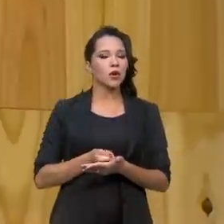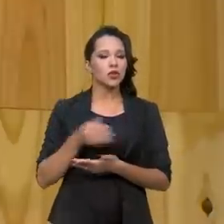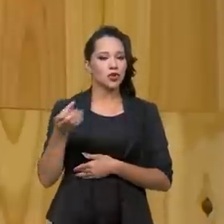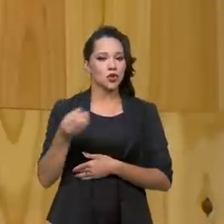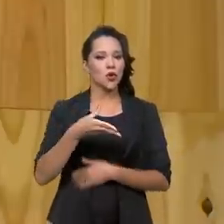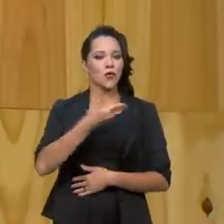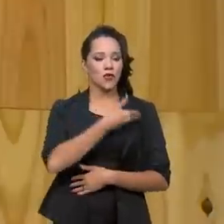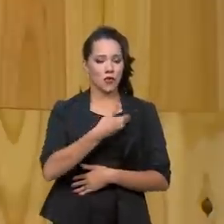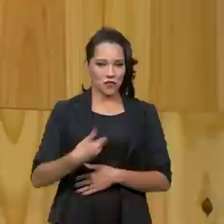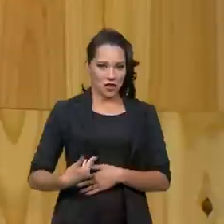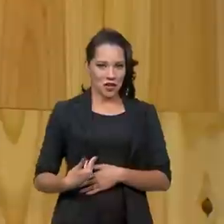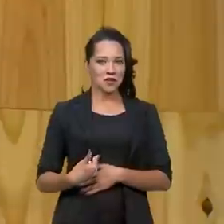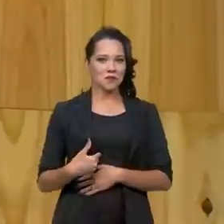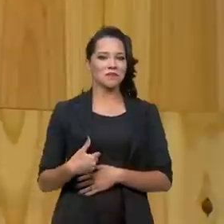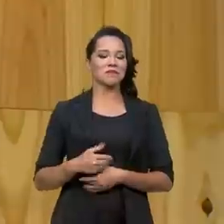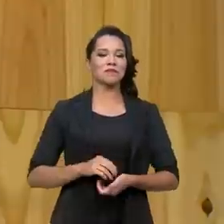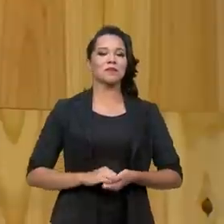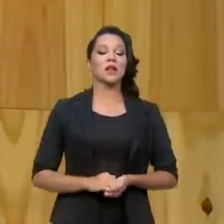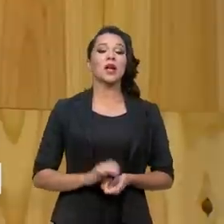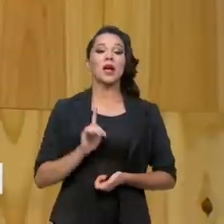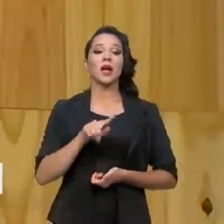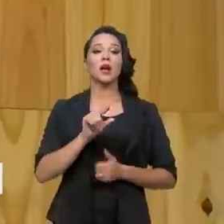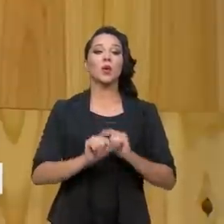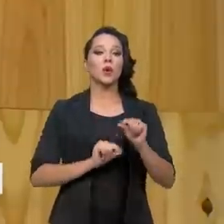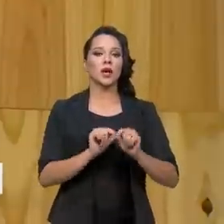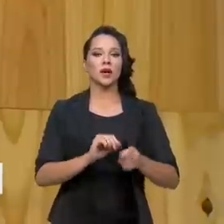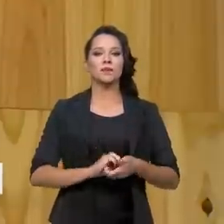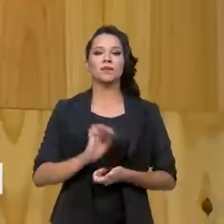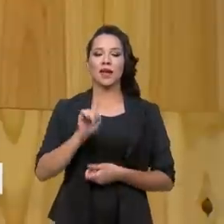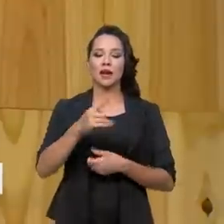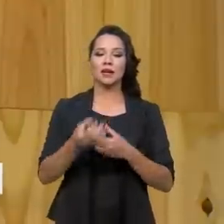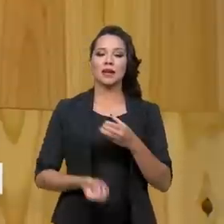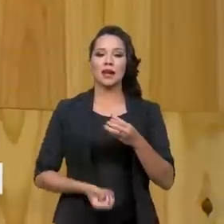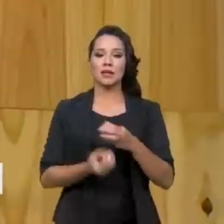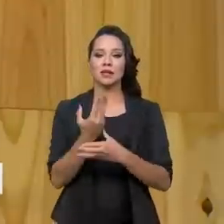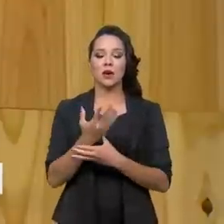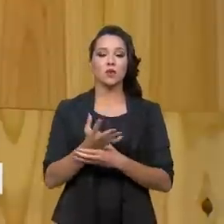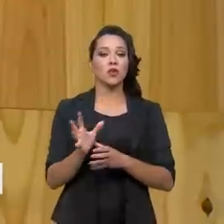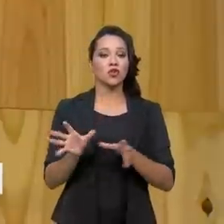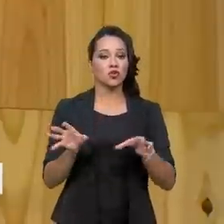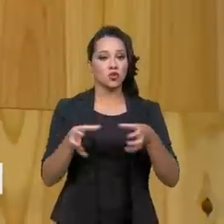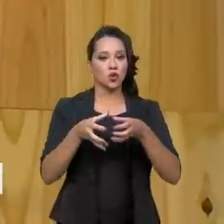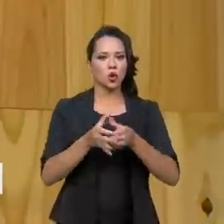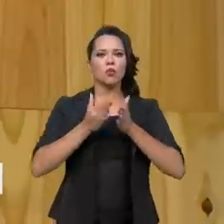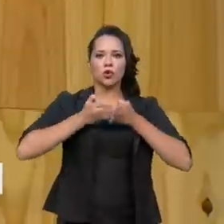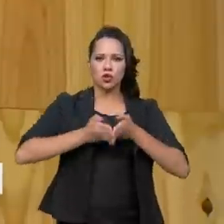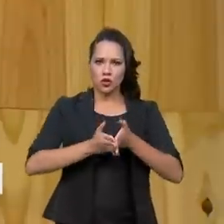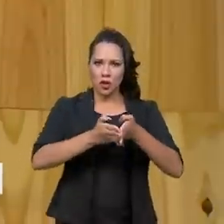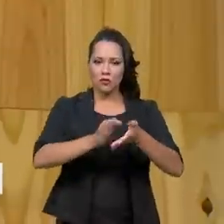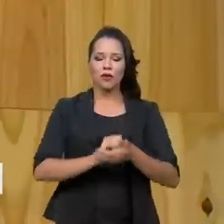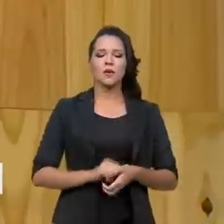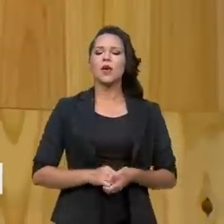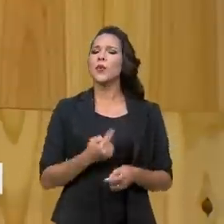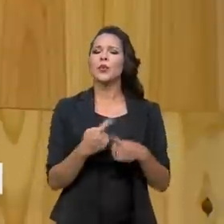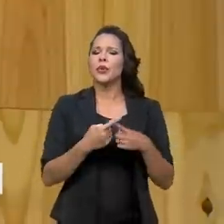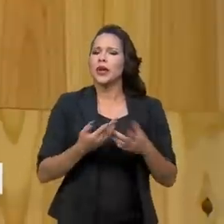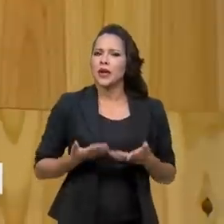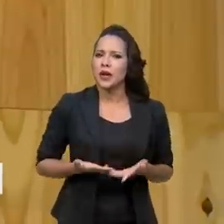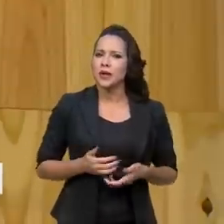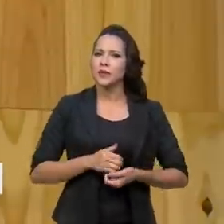novo governo, né, que se instaurou, foi a criação de uma força naval, foi a criação de uma esquadra. Por que